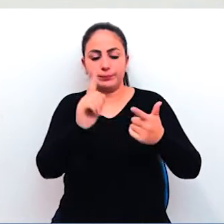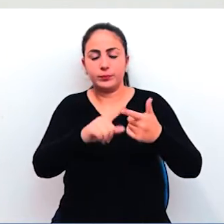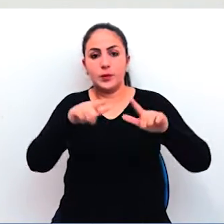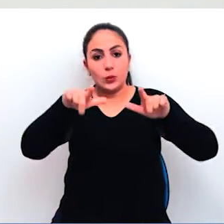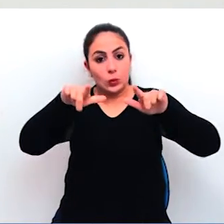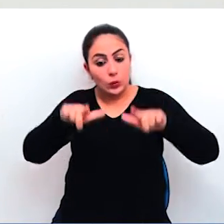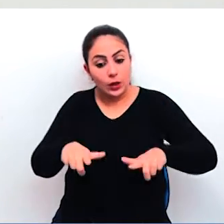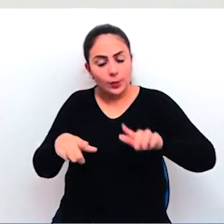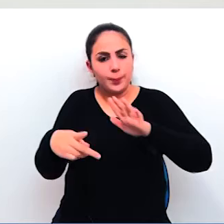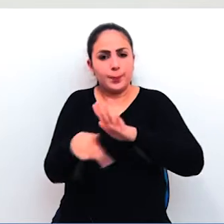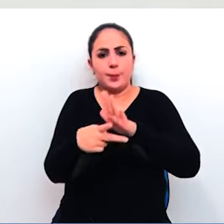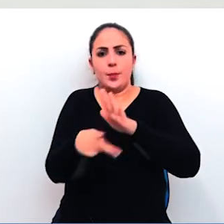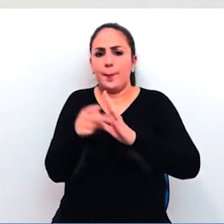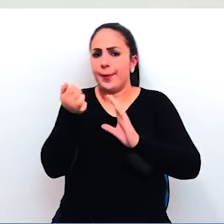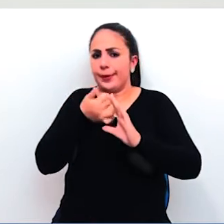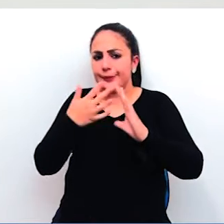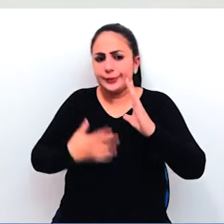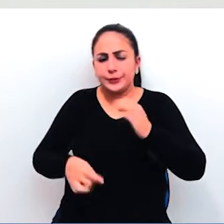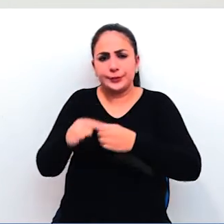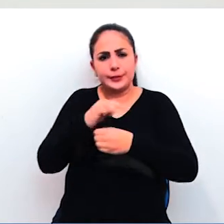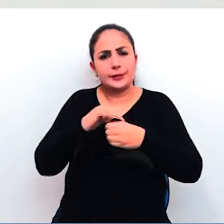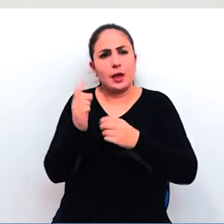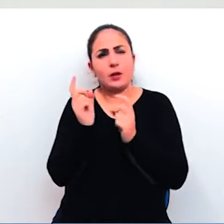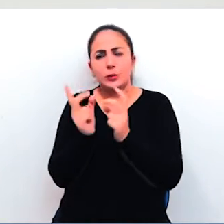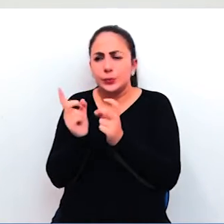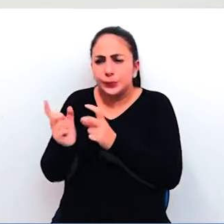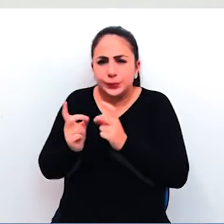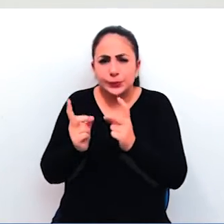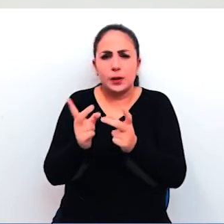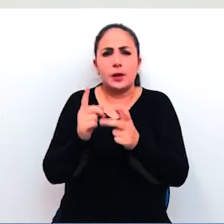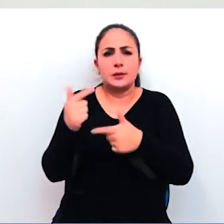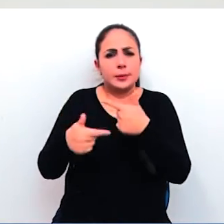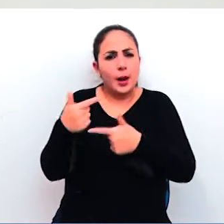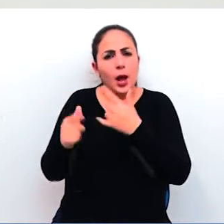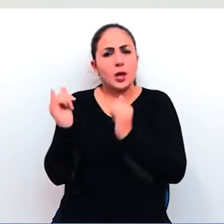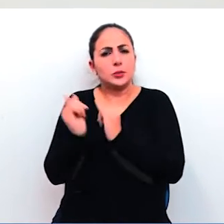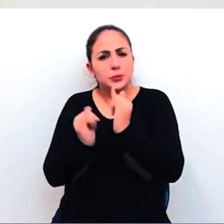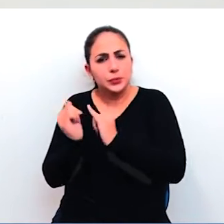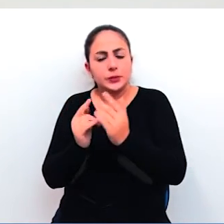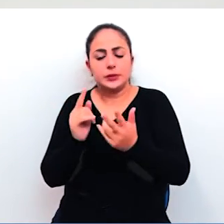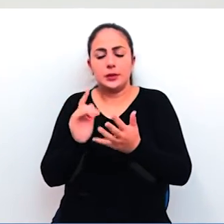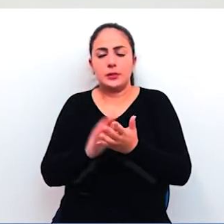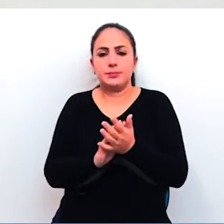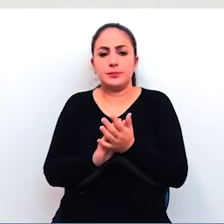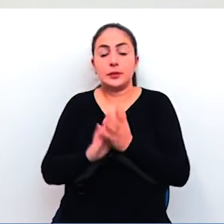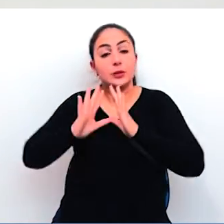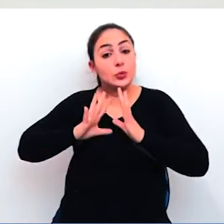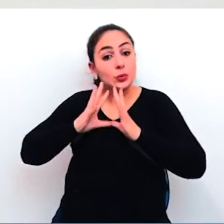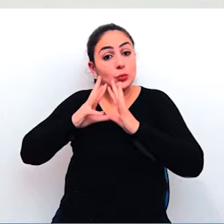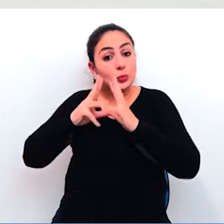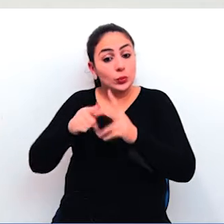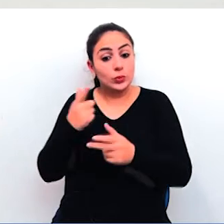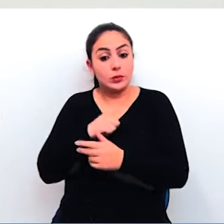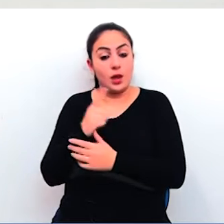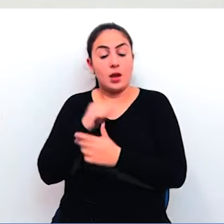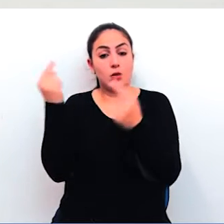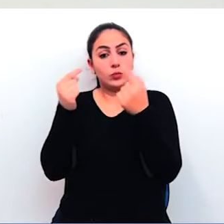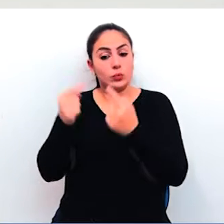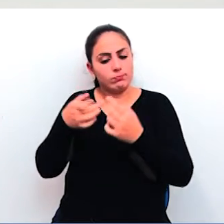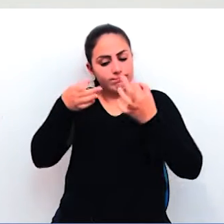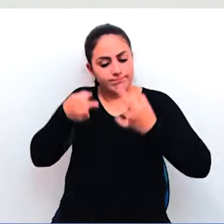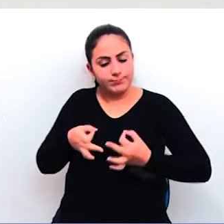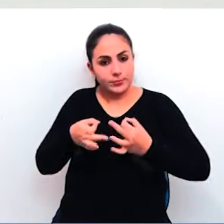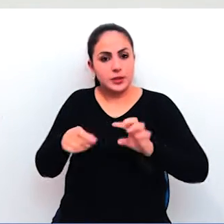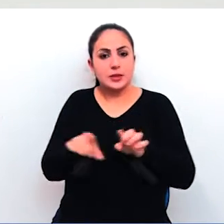de moradia aos espaços que são característicos da cidade comércio serviços indústria e tudo isso tenha